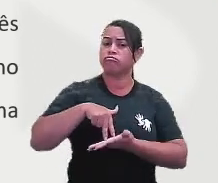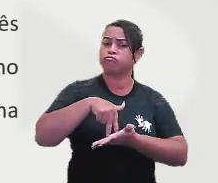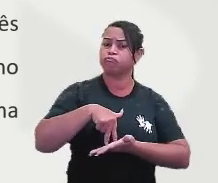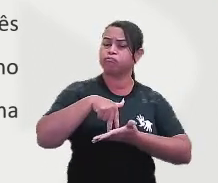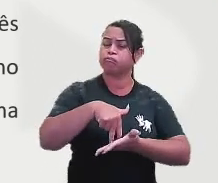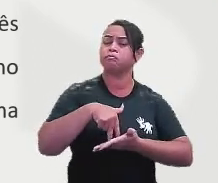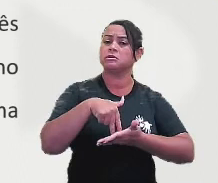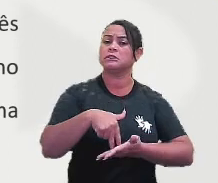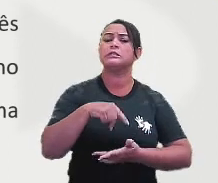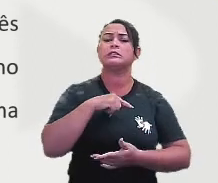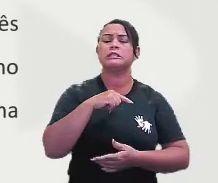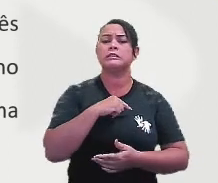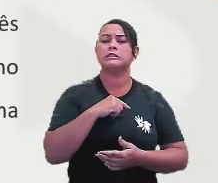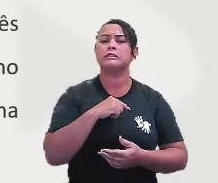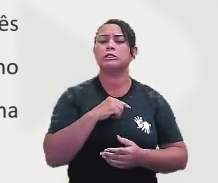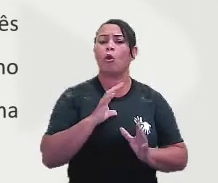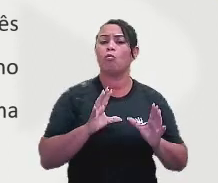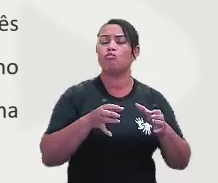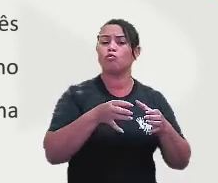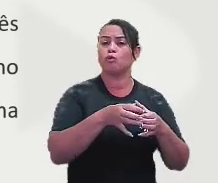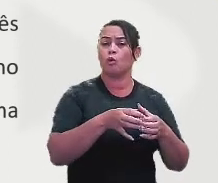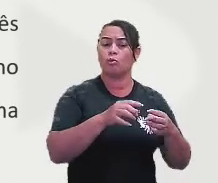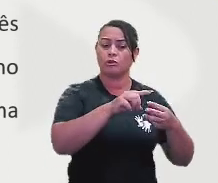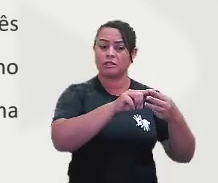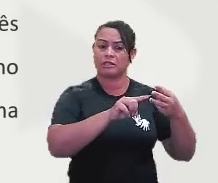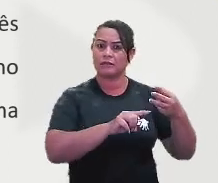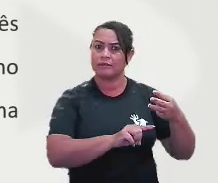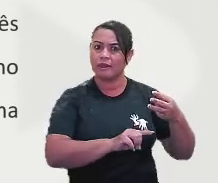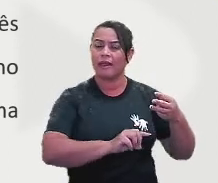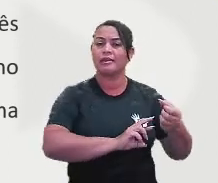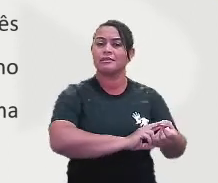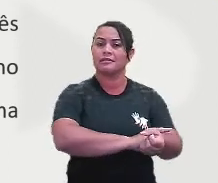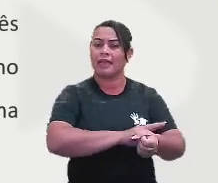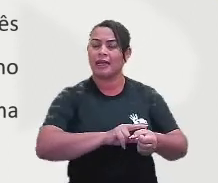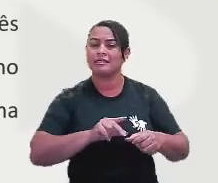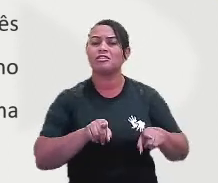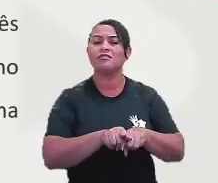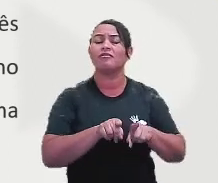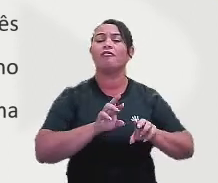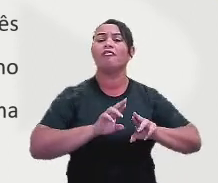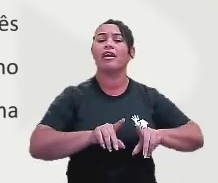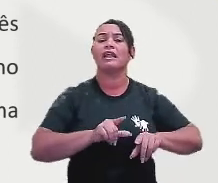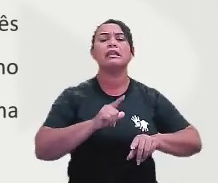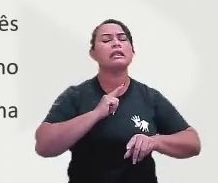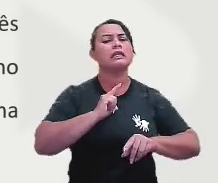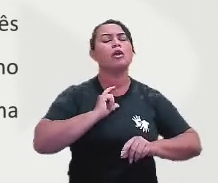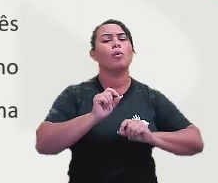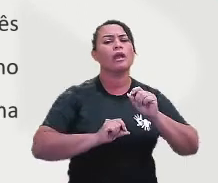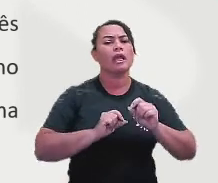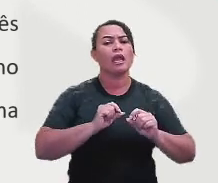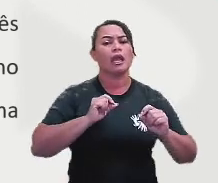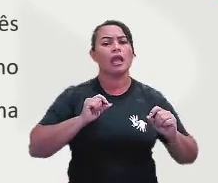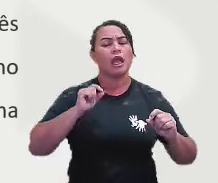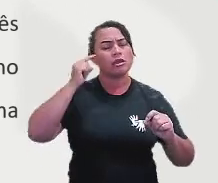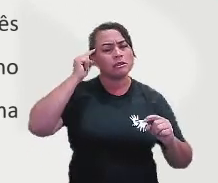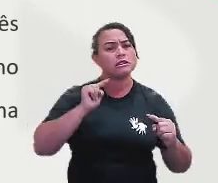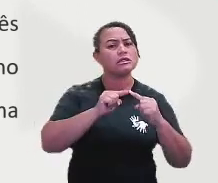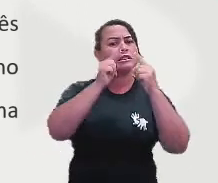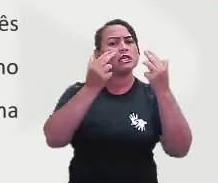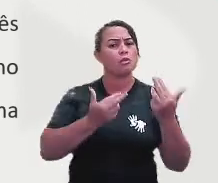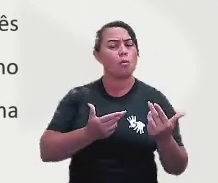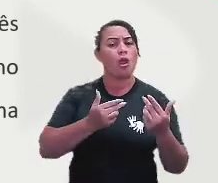por 3 raças diferentes, que se uniram, imbuídos pelo mesmo ideal, enfrentar o